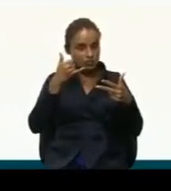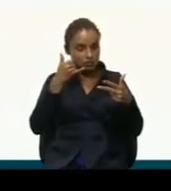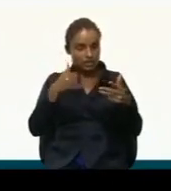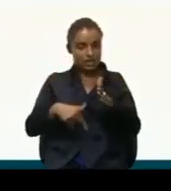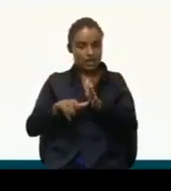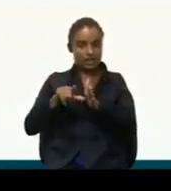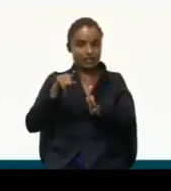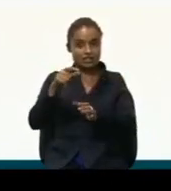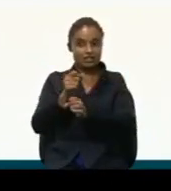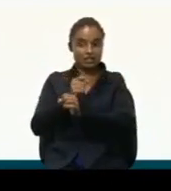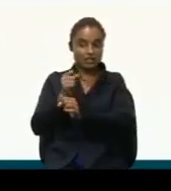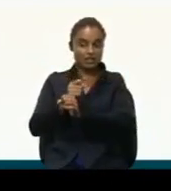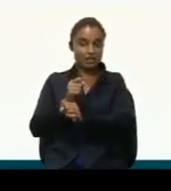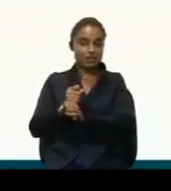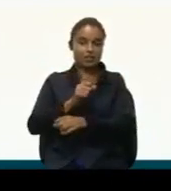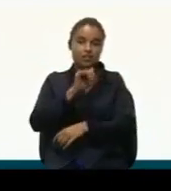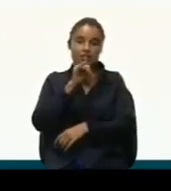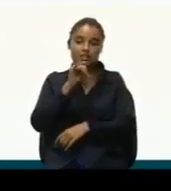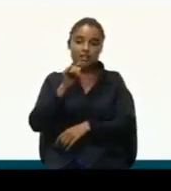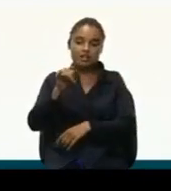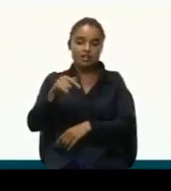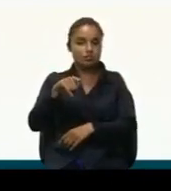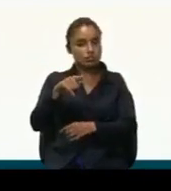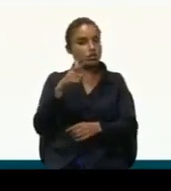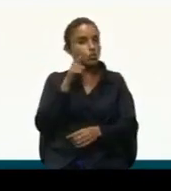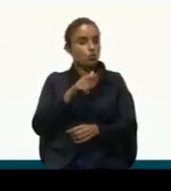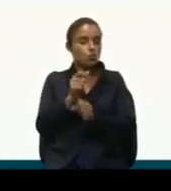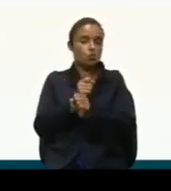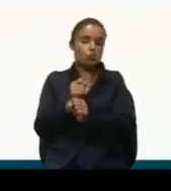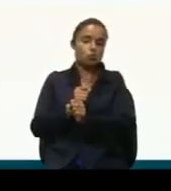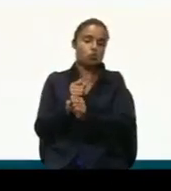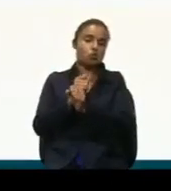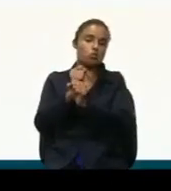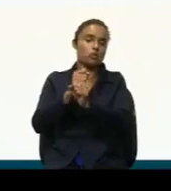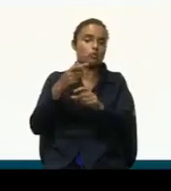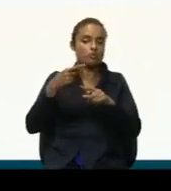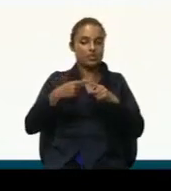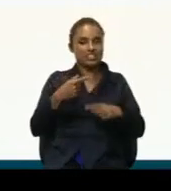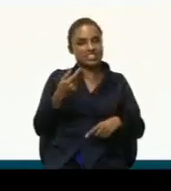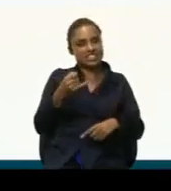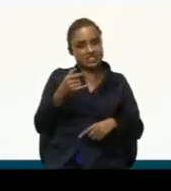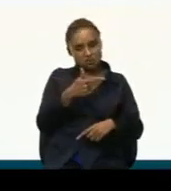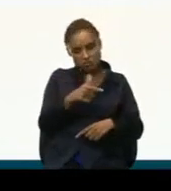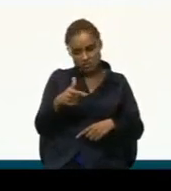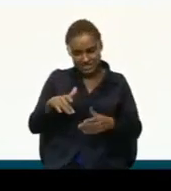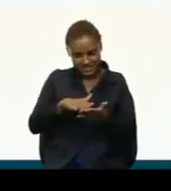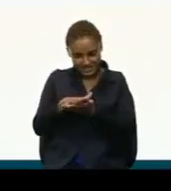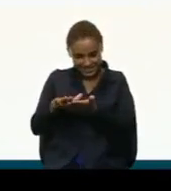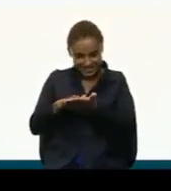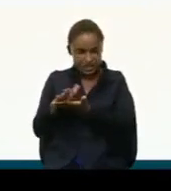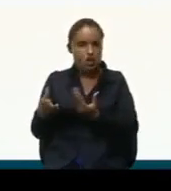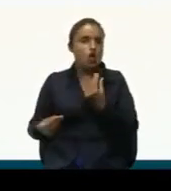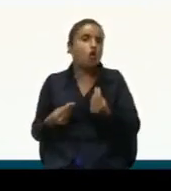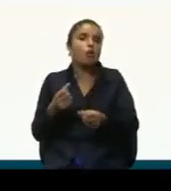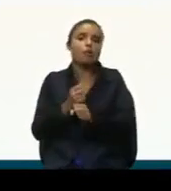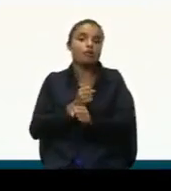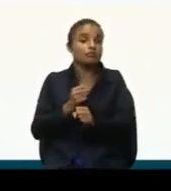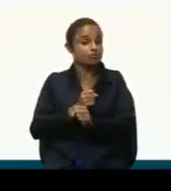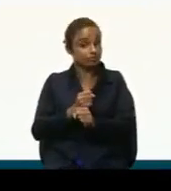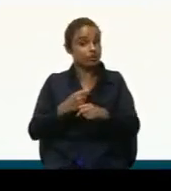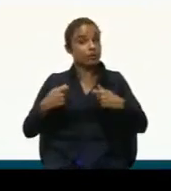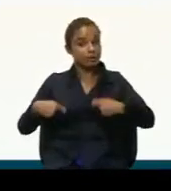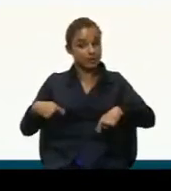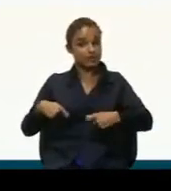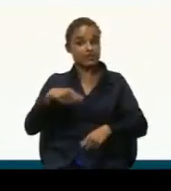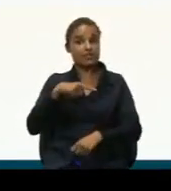iniciar energia, né? Para a gente poder iniciar a nossa construção. Então, feitas as ligações provisórias, a gente